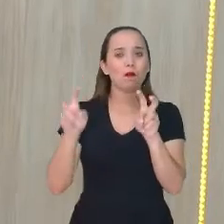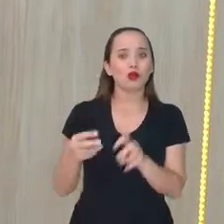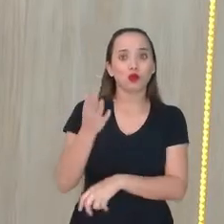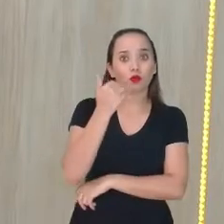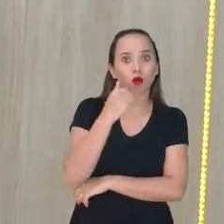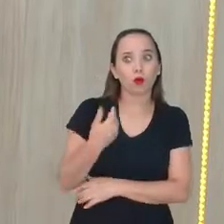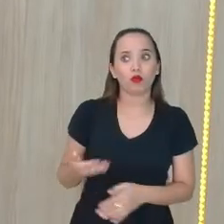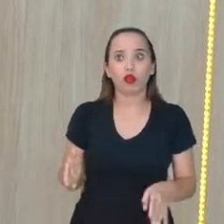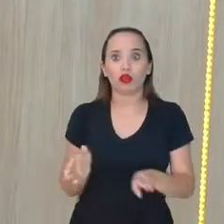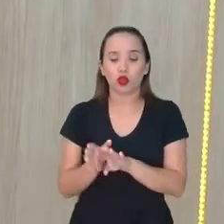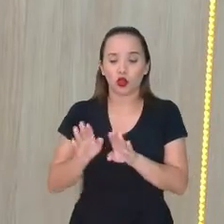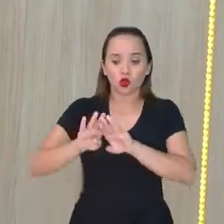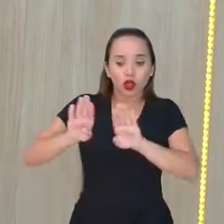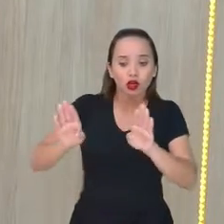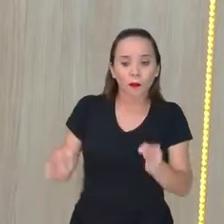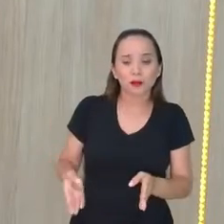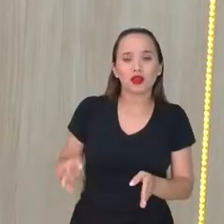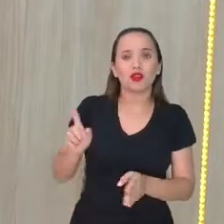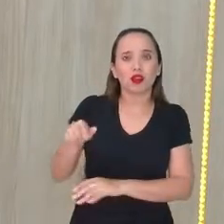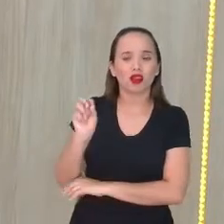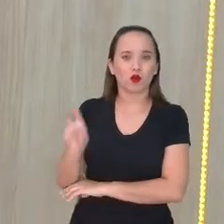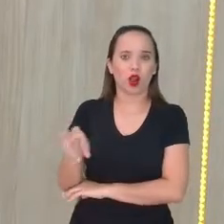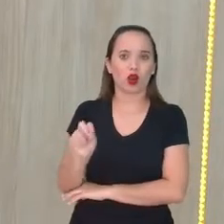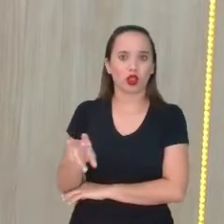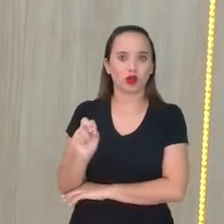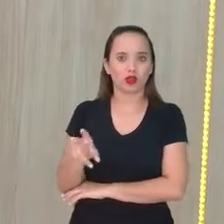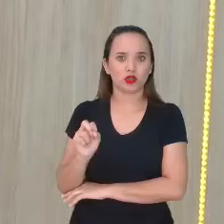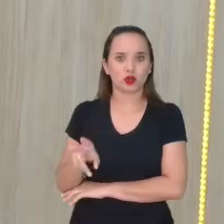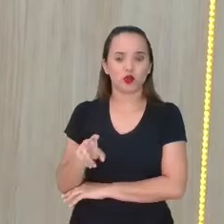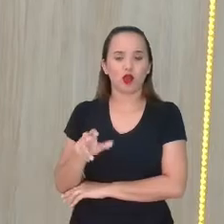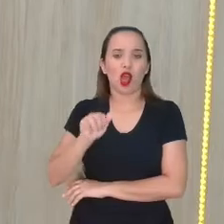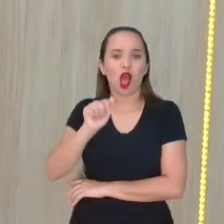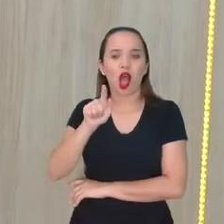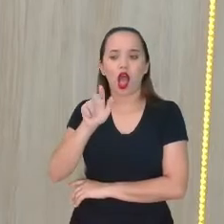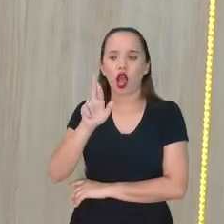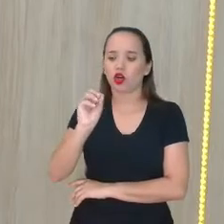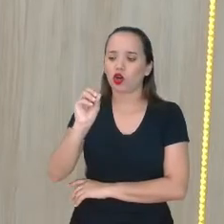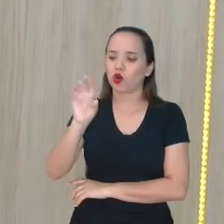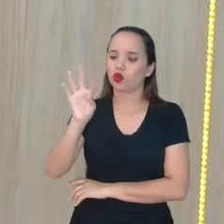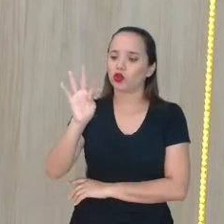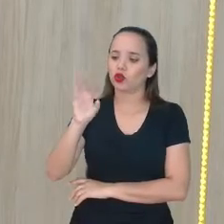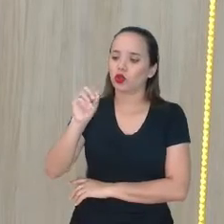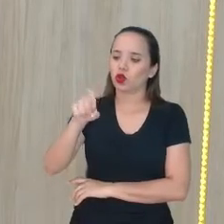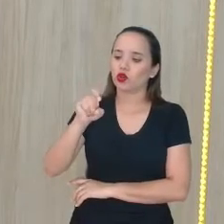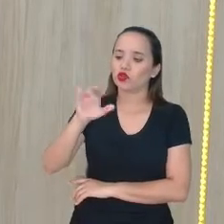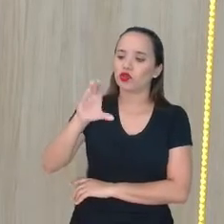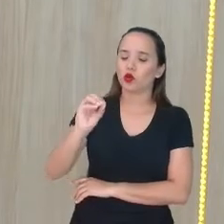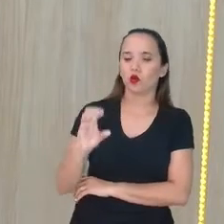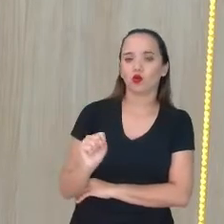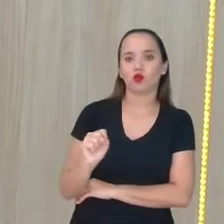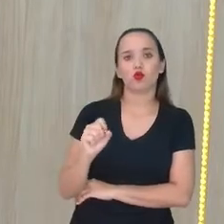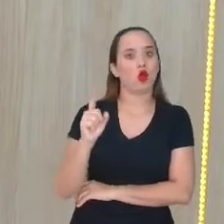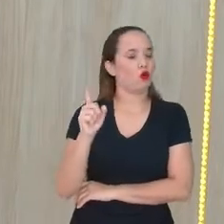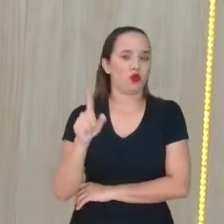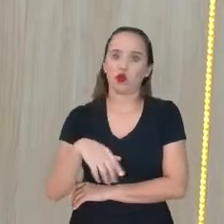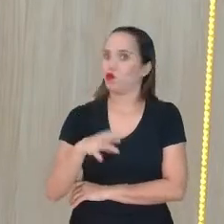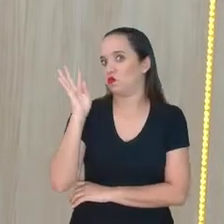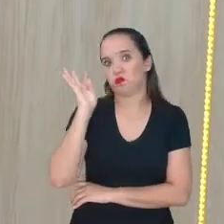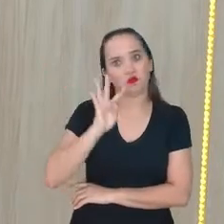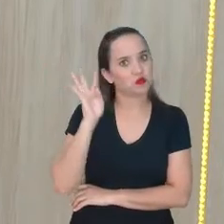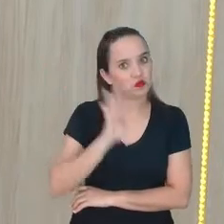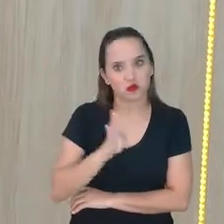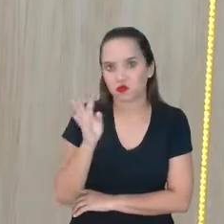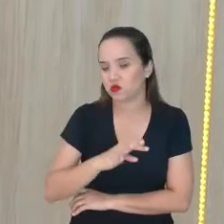nossa mesa, que é a questão do agrotóxico, né? A gente sabe que agrotóxicos não é muito legal para a nossa saúde, não